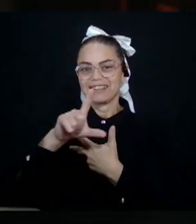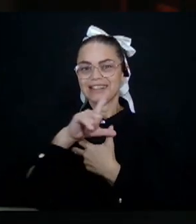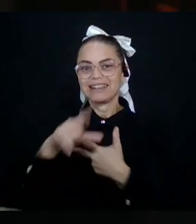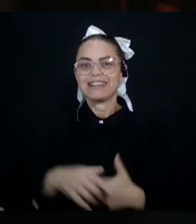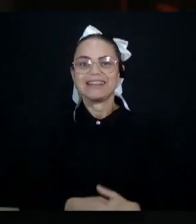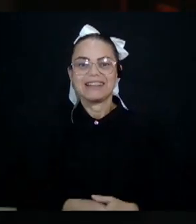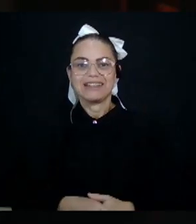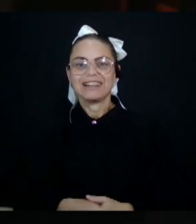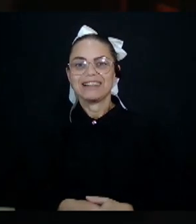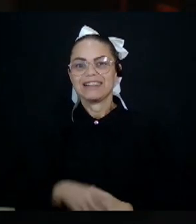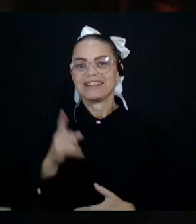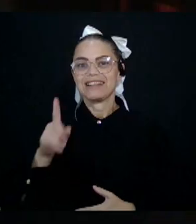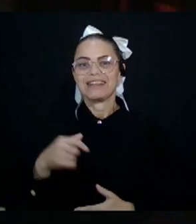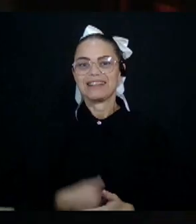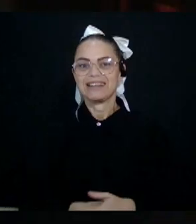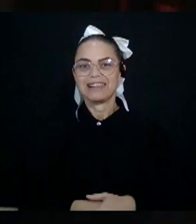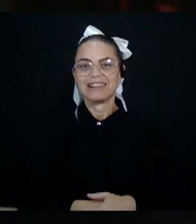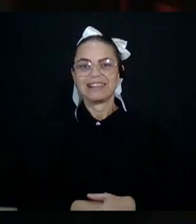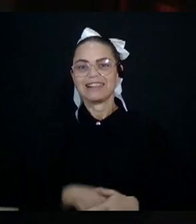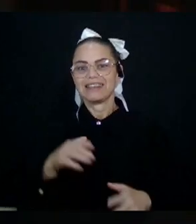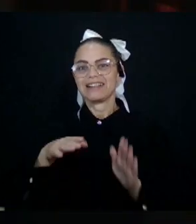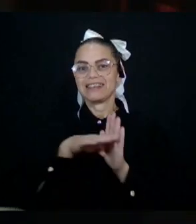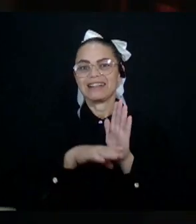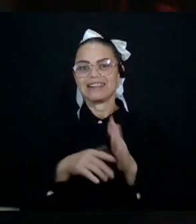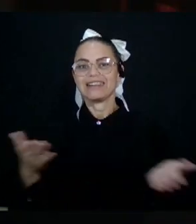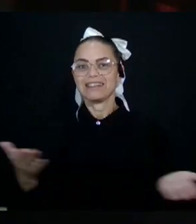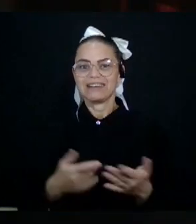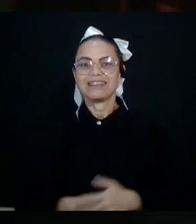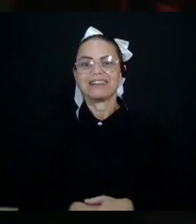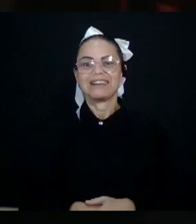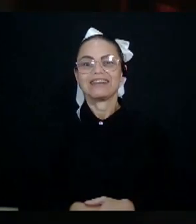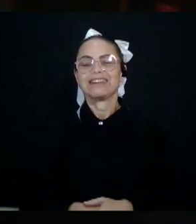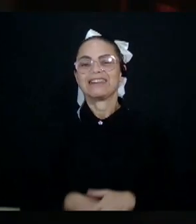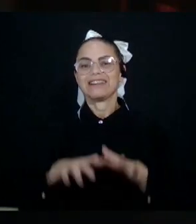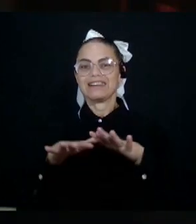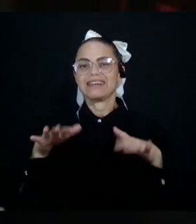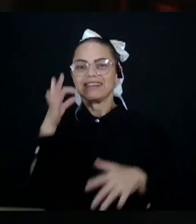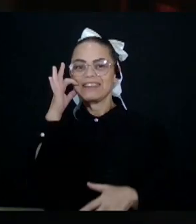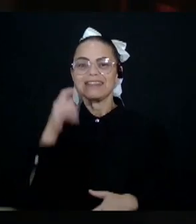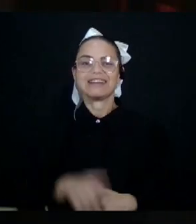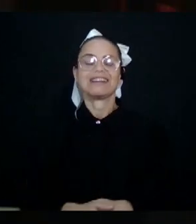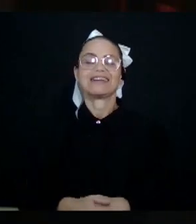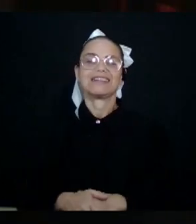segue então a nossa programação agora direto e ao vivo do plenário José Maria